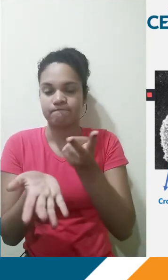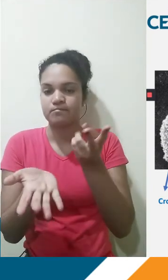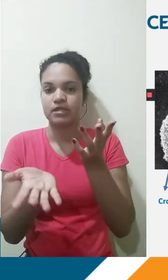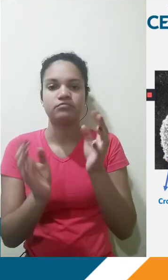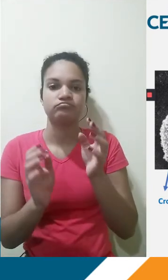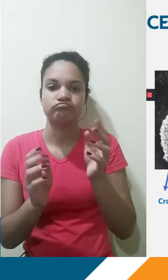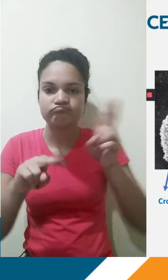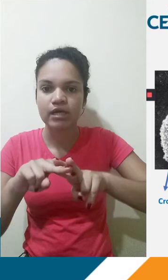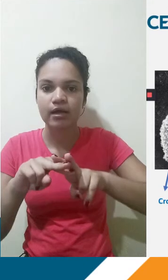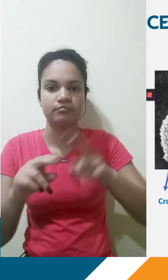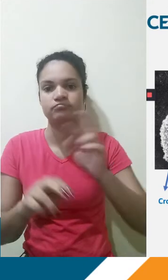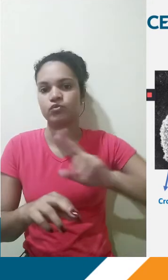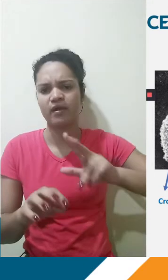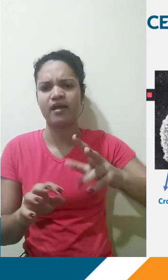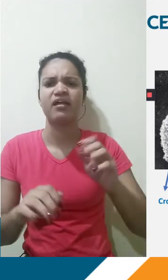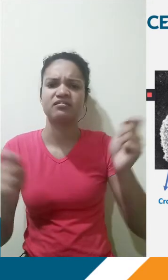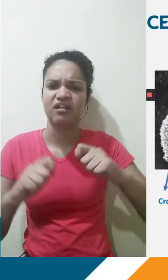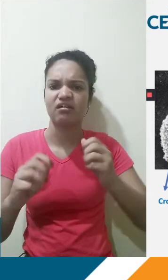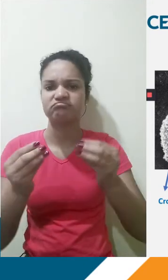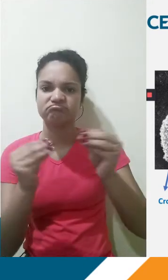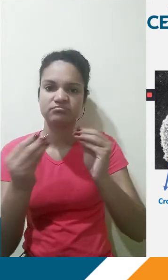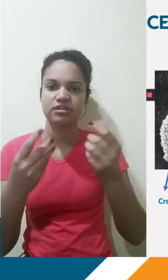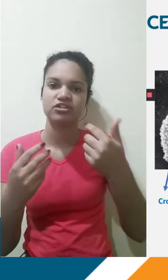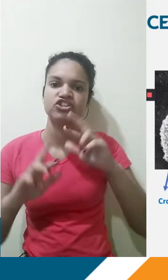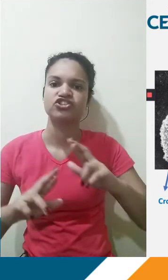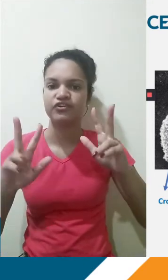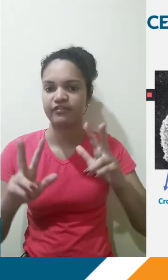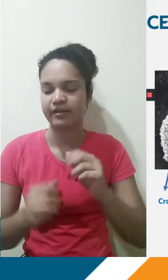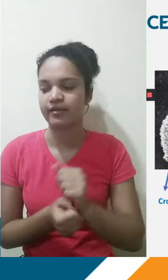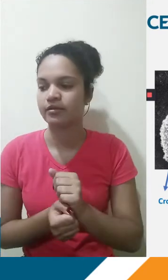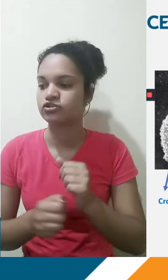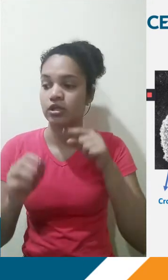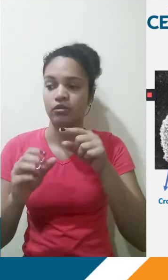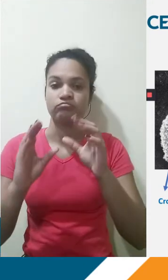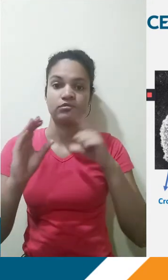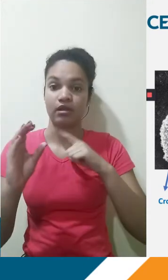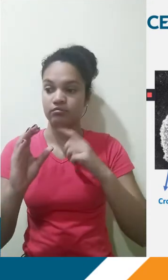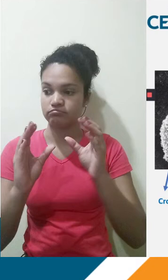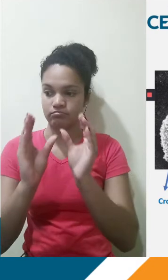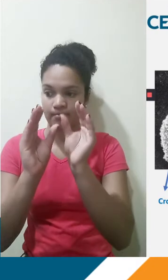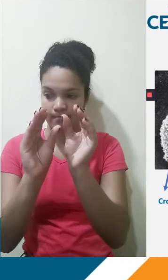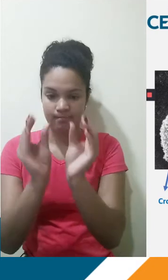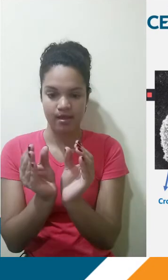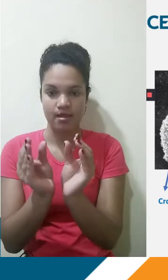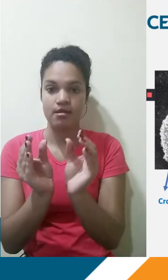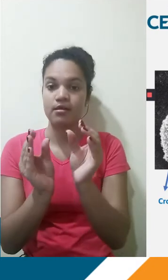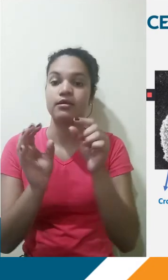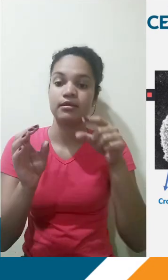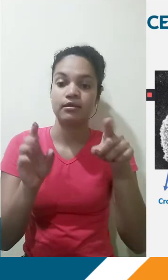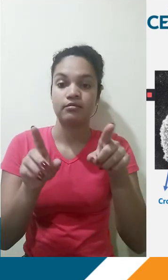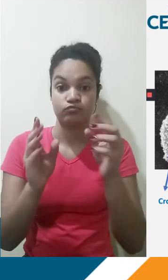importante em etapas da divisão celular. Então, 2 cromátides se unem a partir de um centrômero para formar o cromossomo.